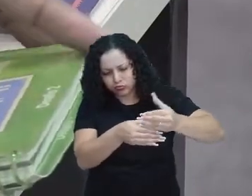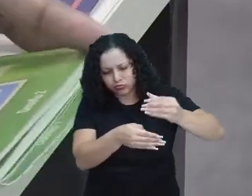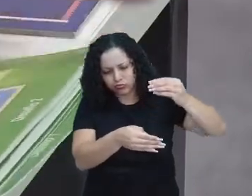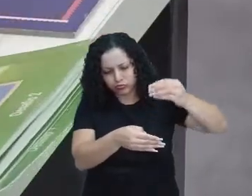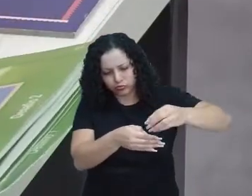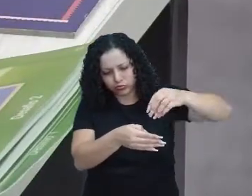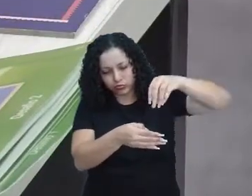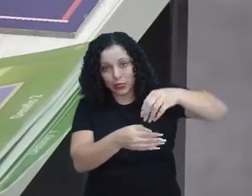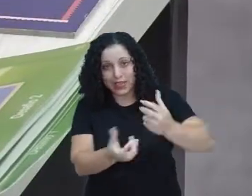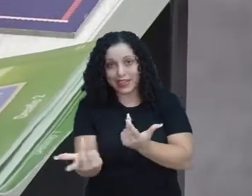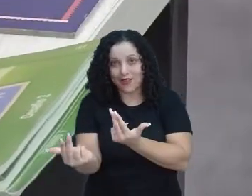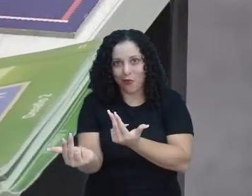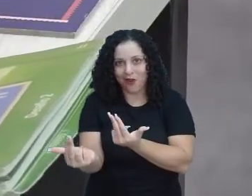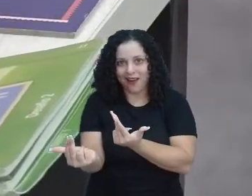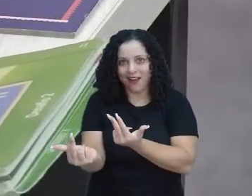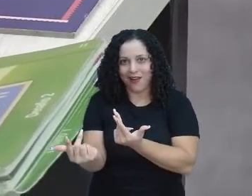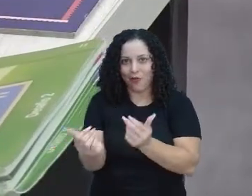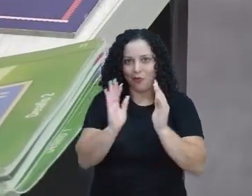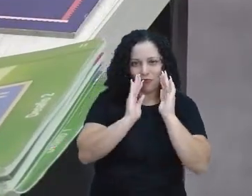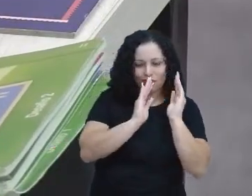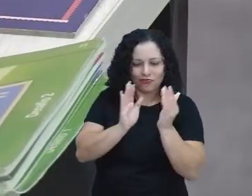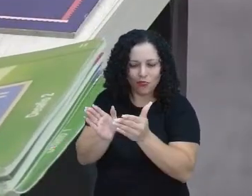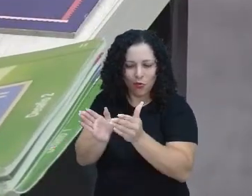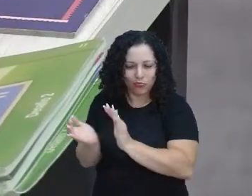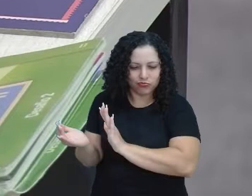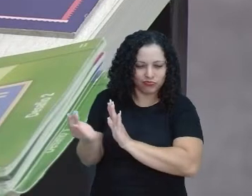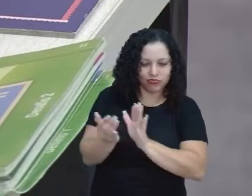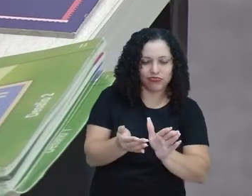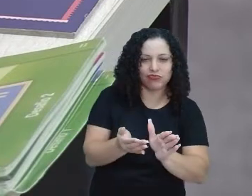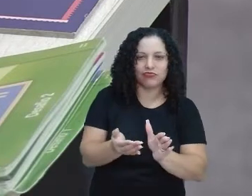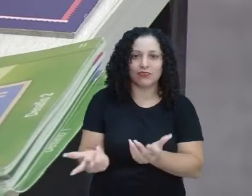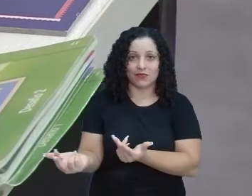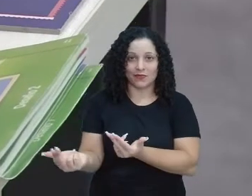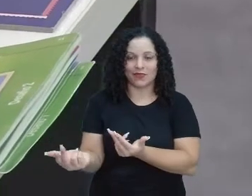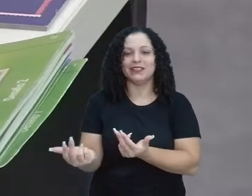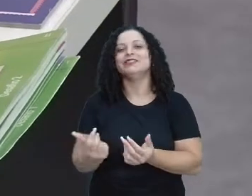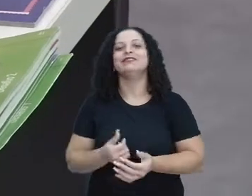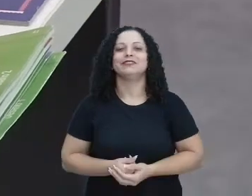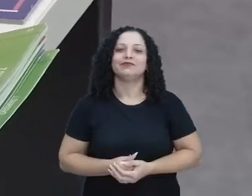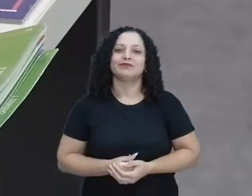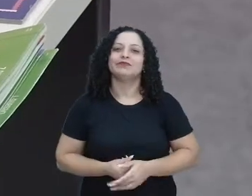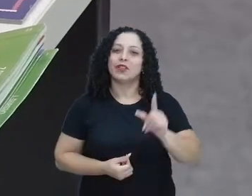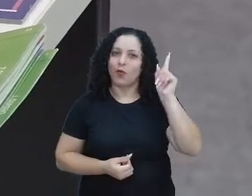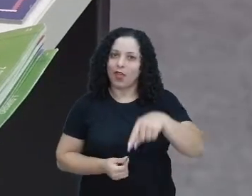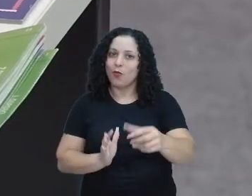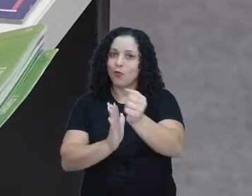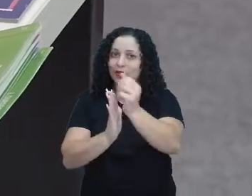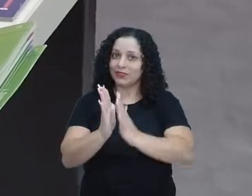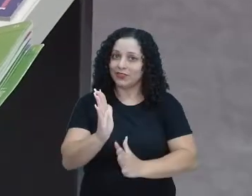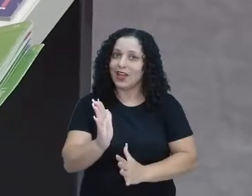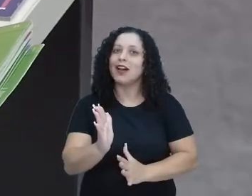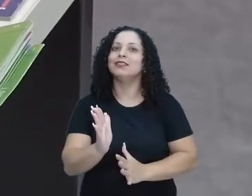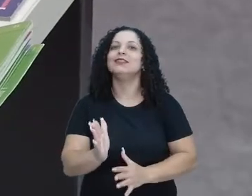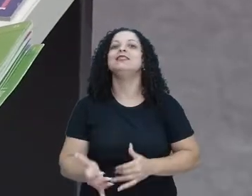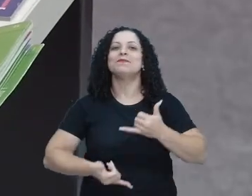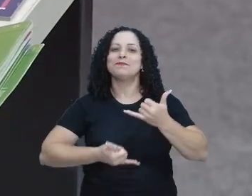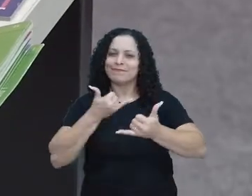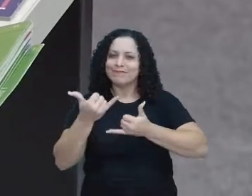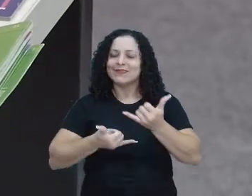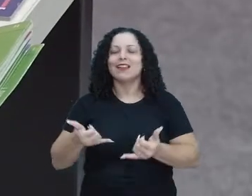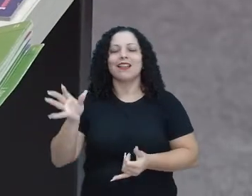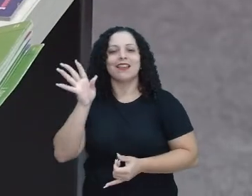igual, seguindo a configuração sugerida. Então, é uma atividade lúdica, uma